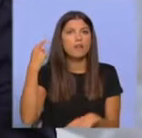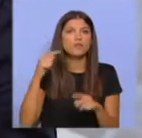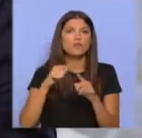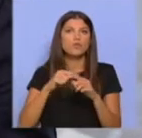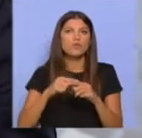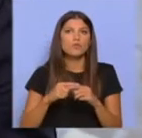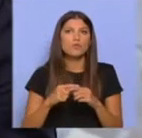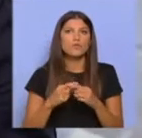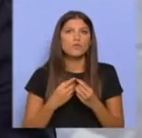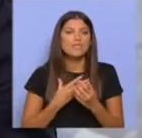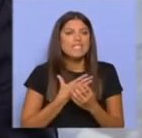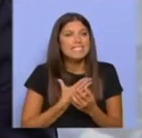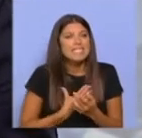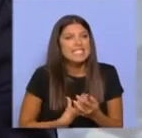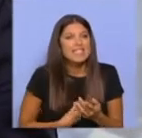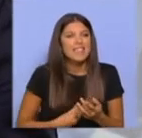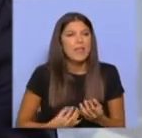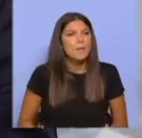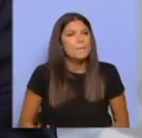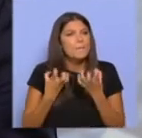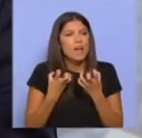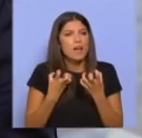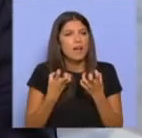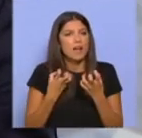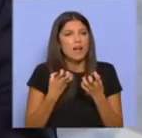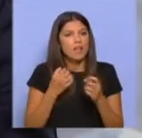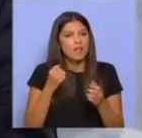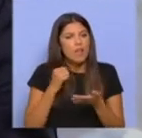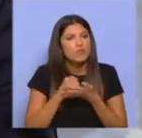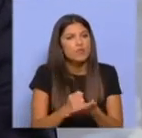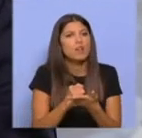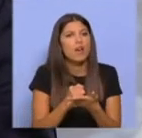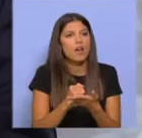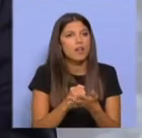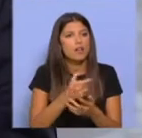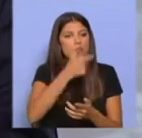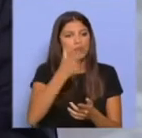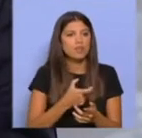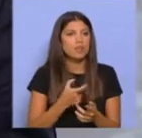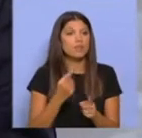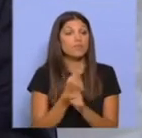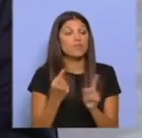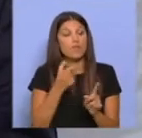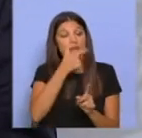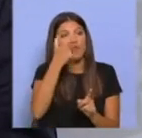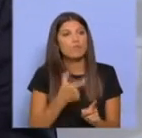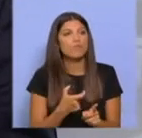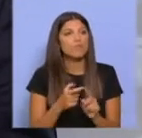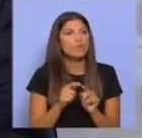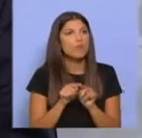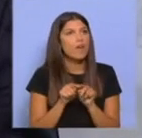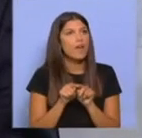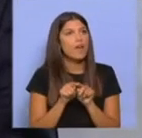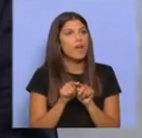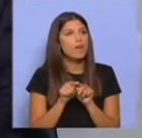desejo de servir. Porque, na verdade, o ser humano é um ser que se autotranscende, que vai além de si próprio e que só se realiza